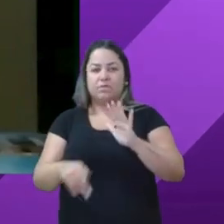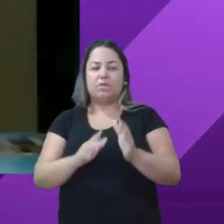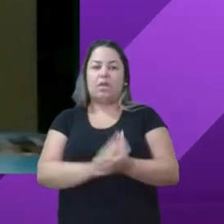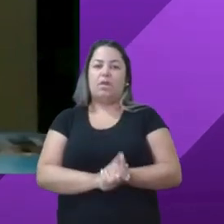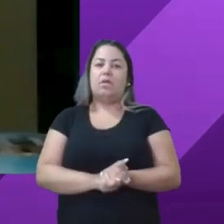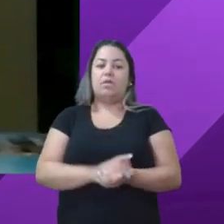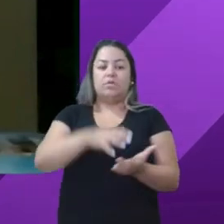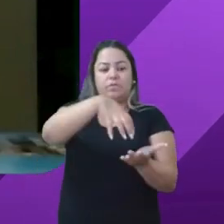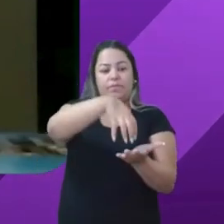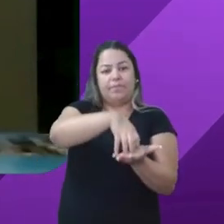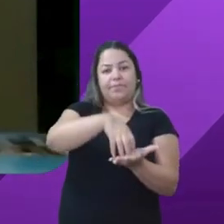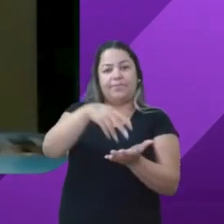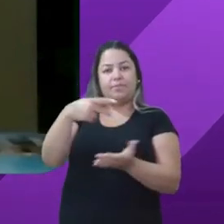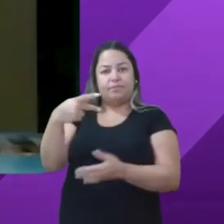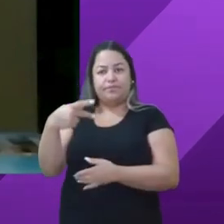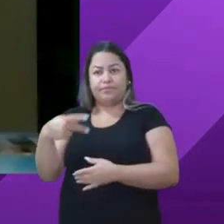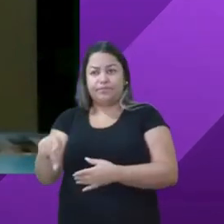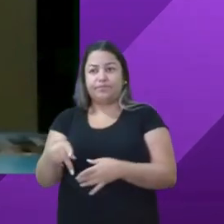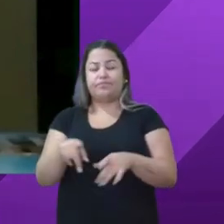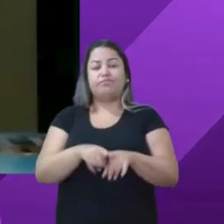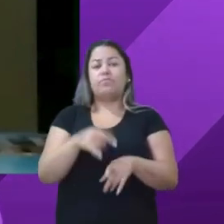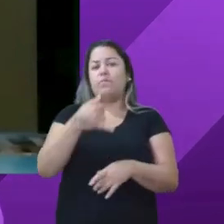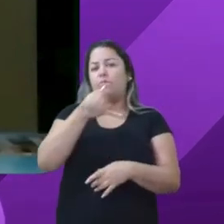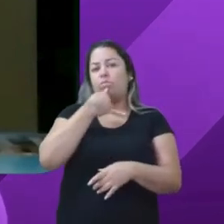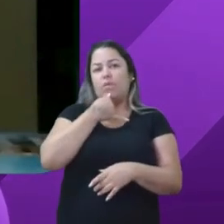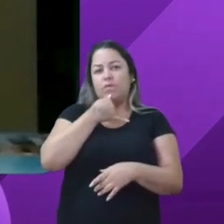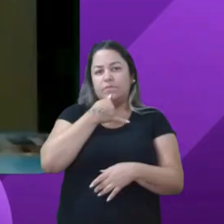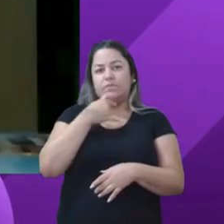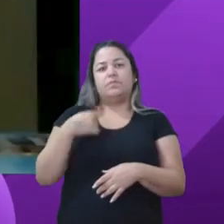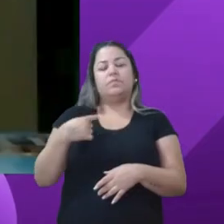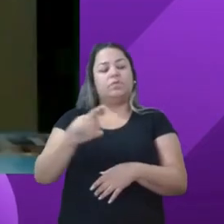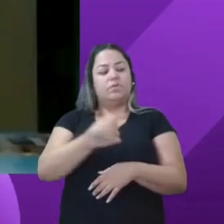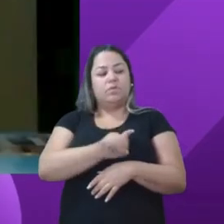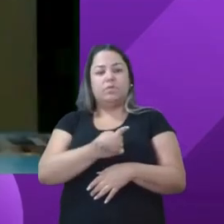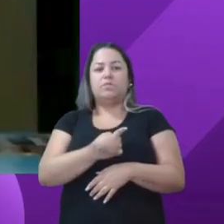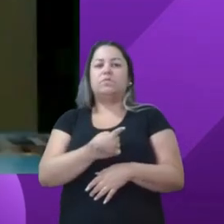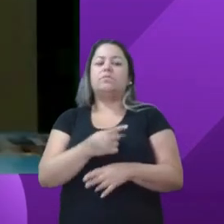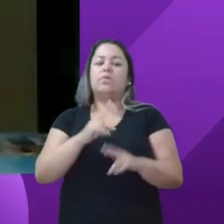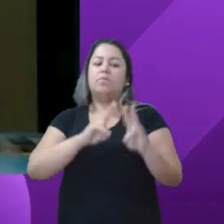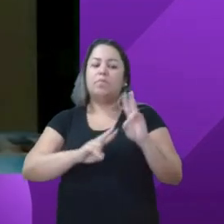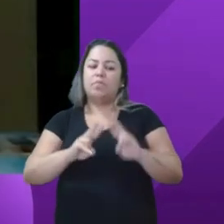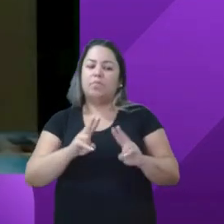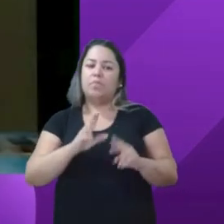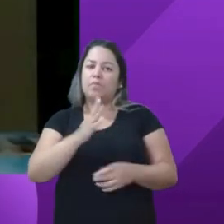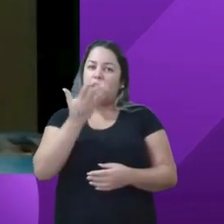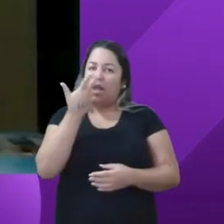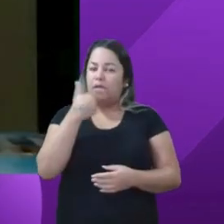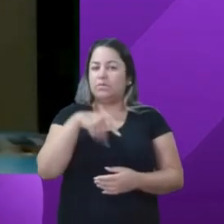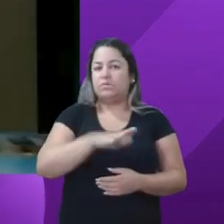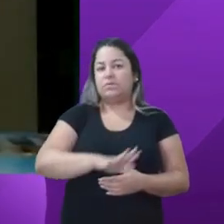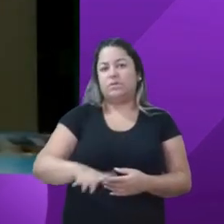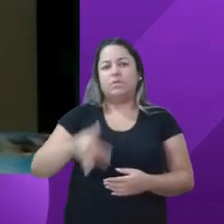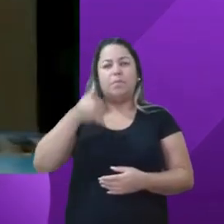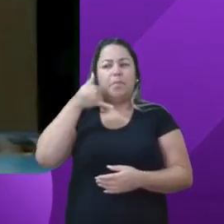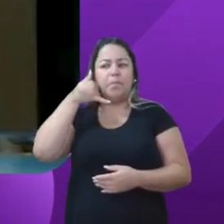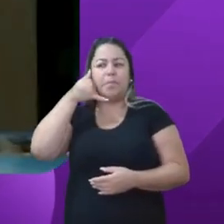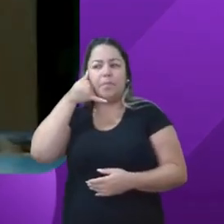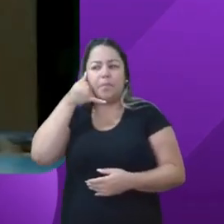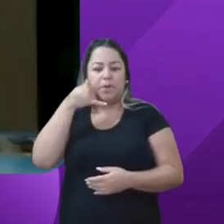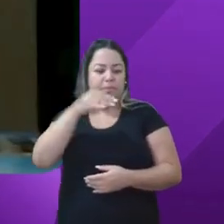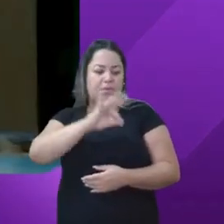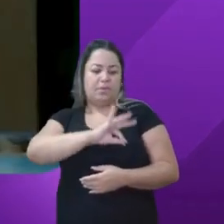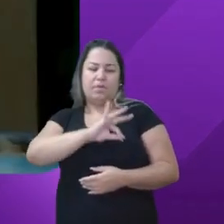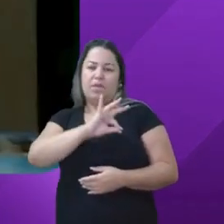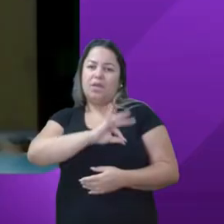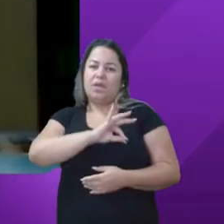seus territórios, né? É muito triste a gente ver uma criança ligando para a polícia, por exemplo, e dizendo: eu